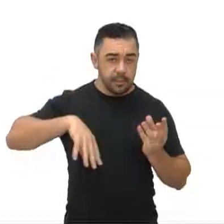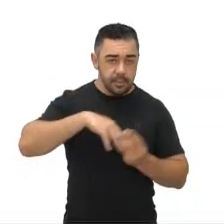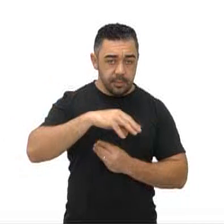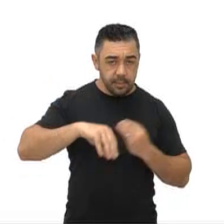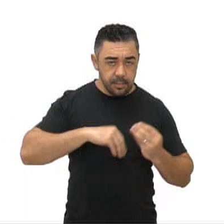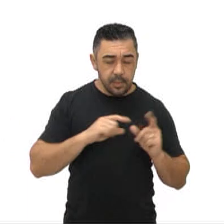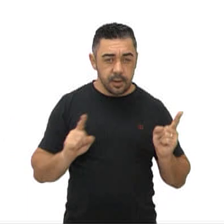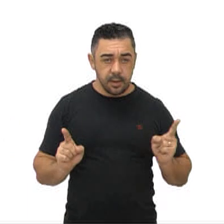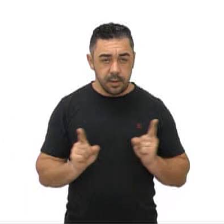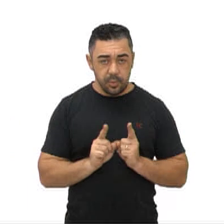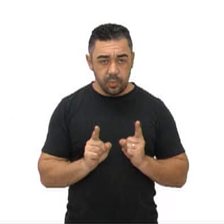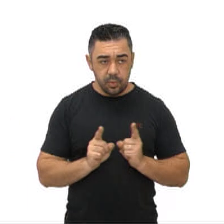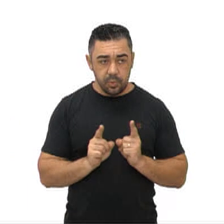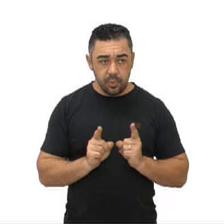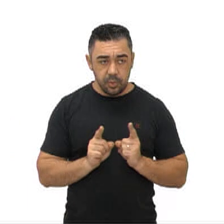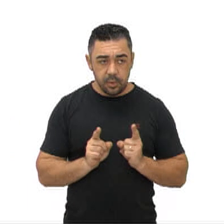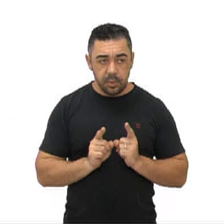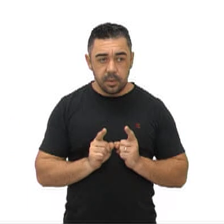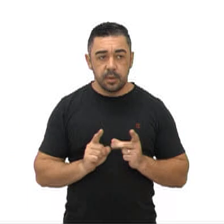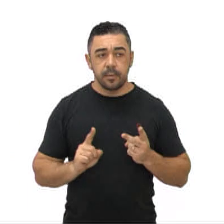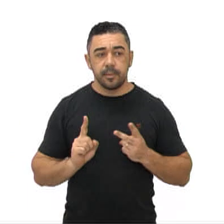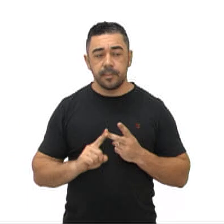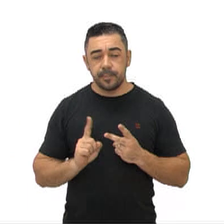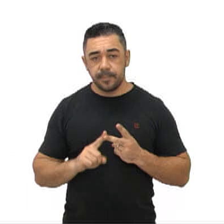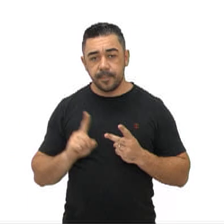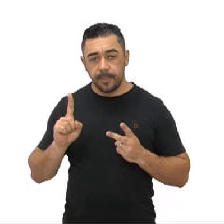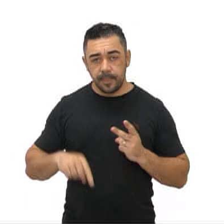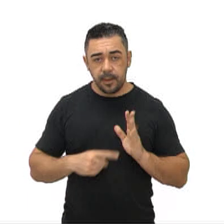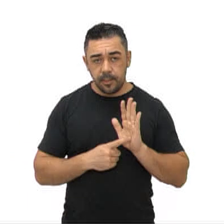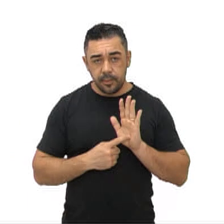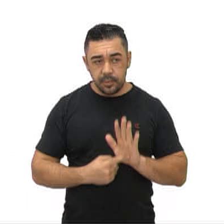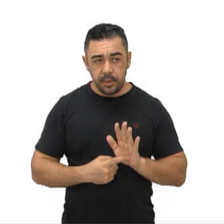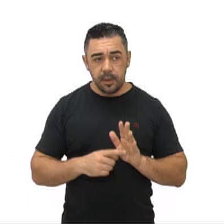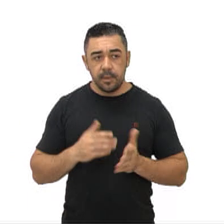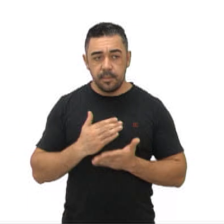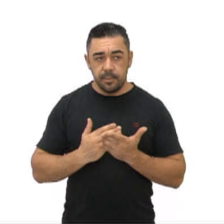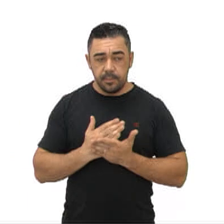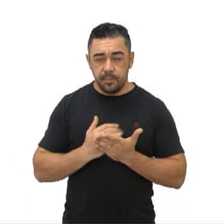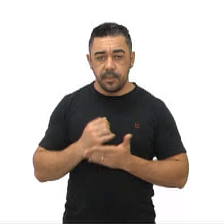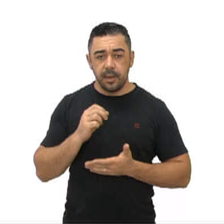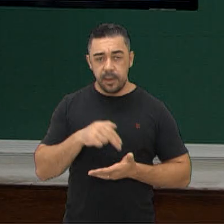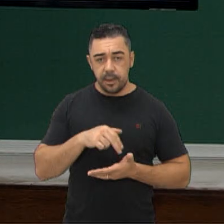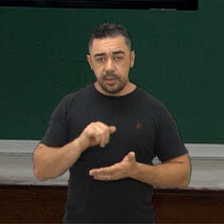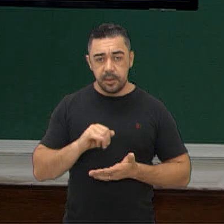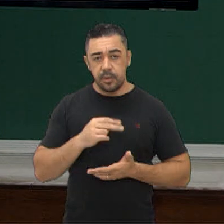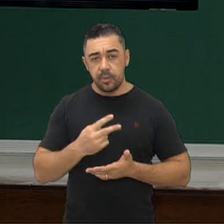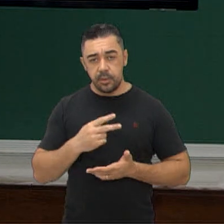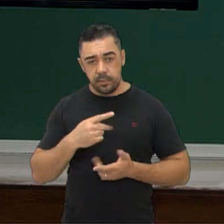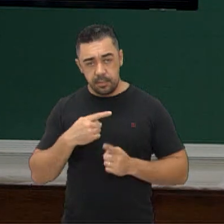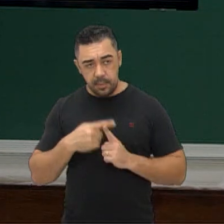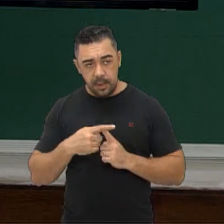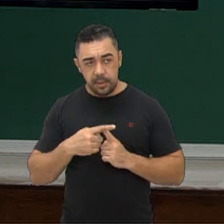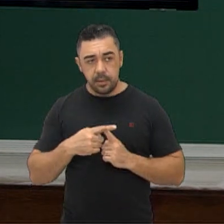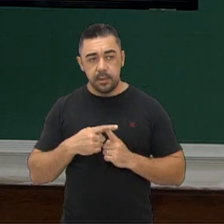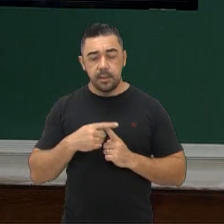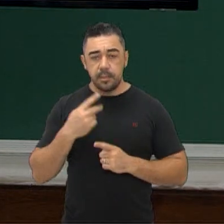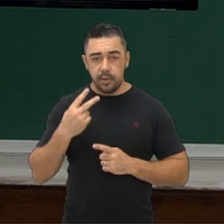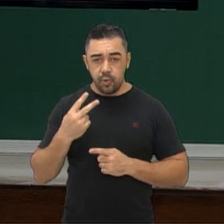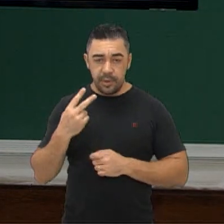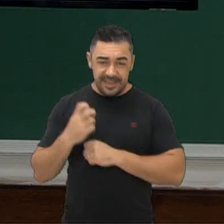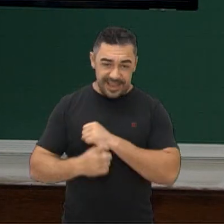de redução, representada por uma semi-reação, que é o Ni2+ mais 2